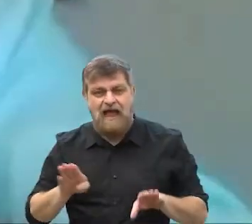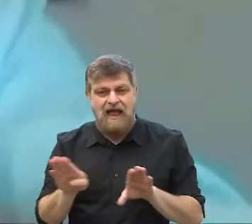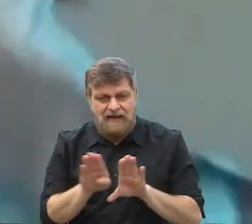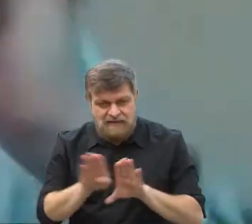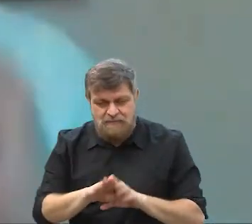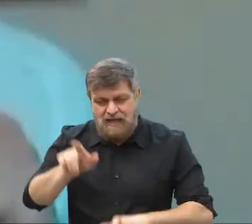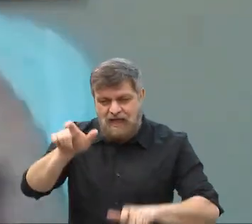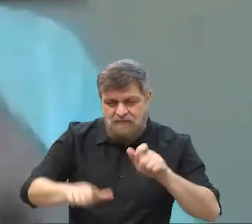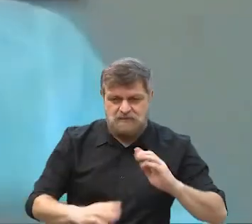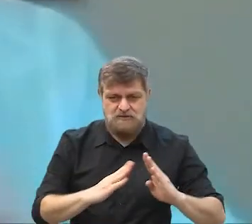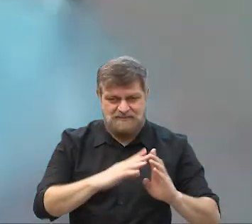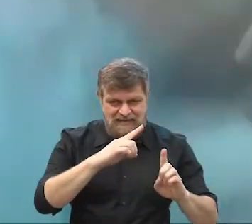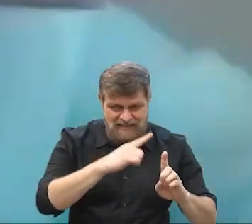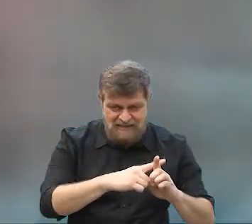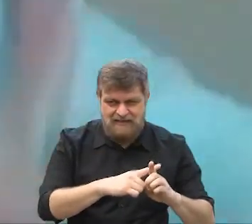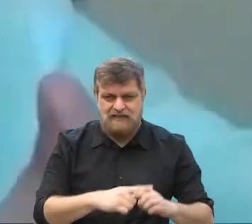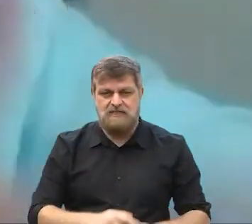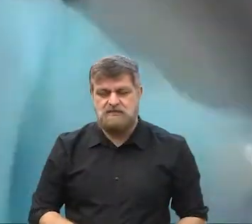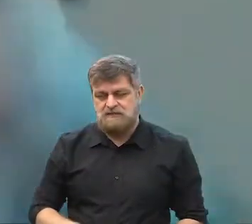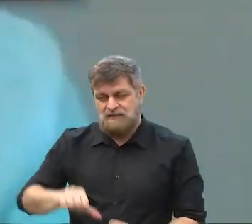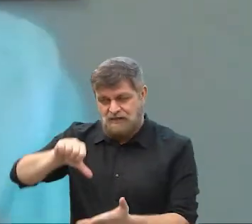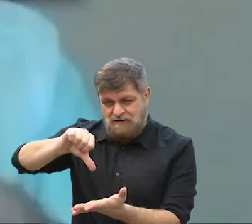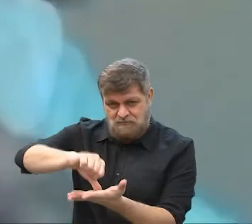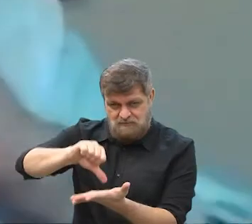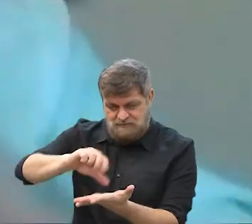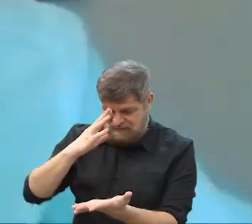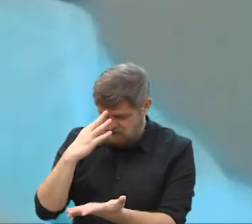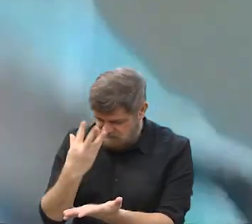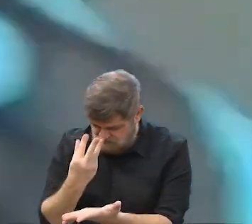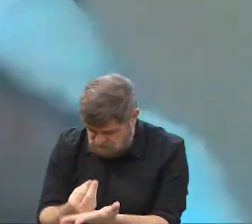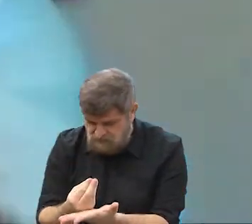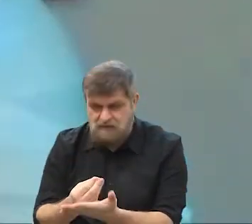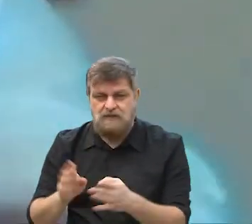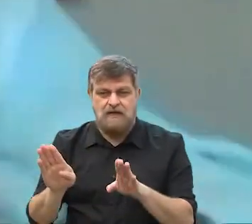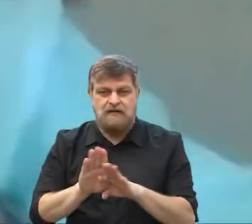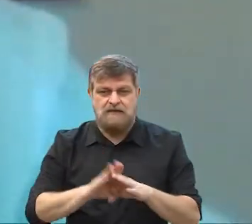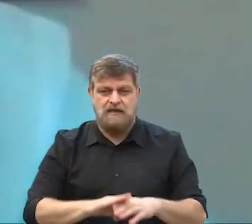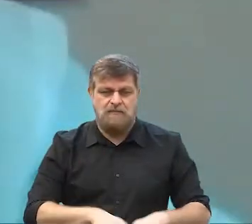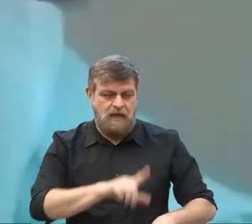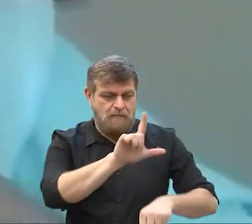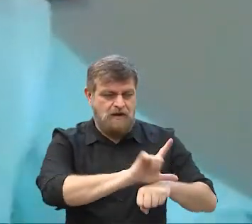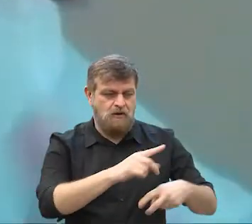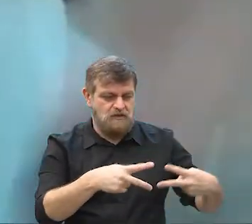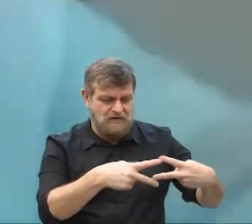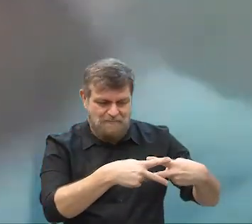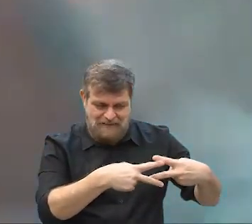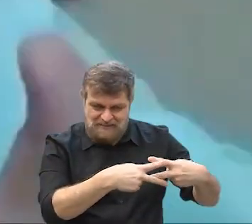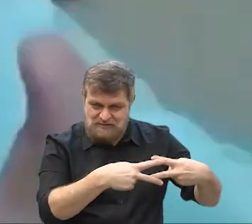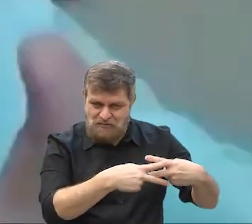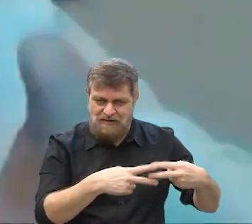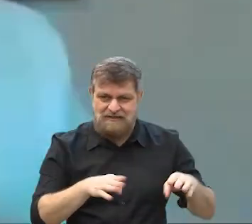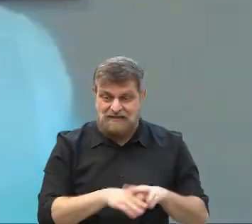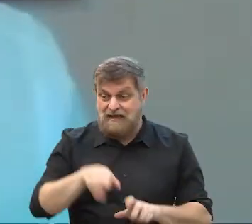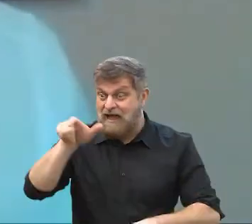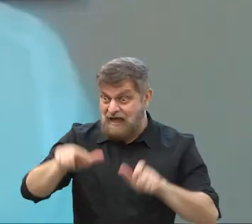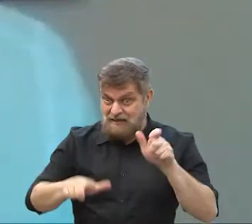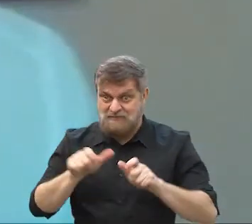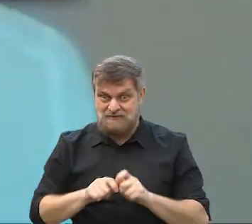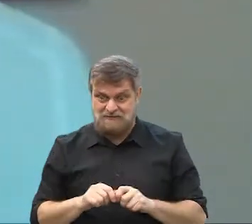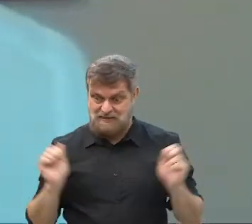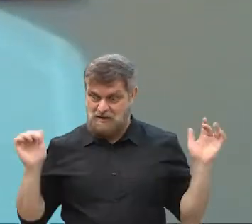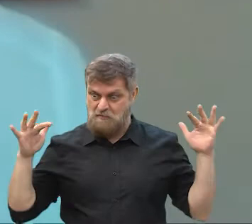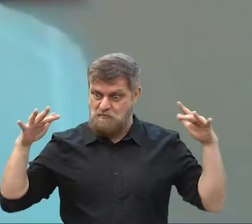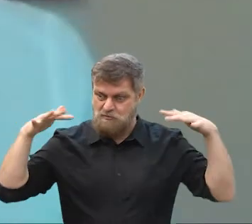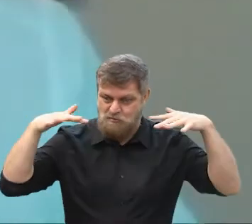que vão para a igreja, as pessoas que vão para o centro espírita, as pessoas que vão para a loja maçônica, as pessoas que vão ali para o